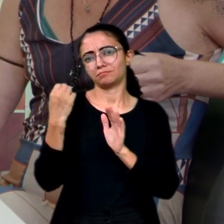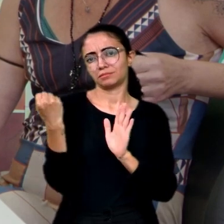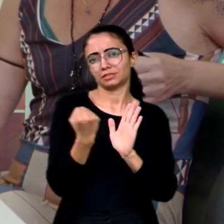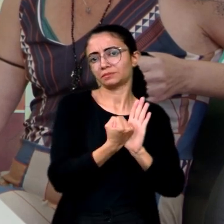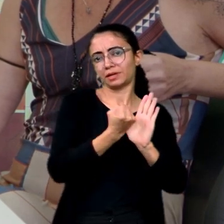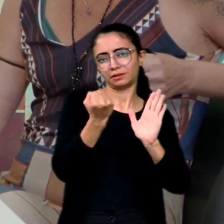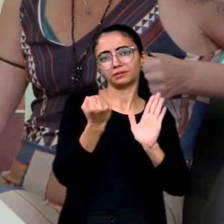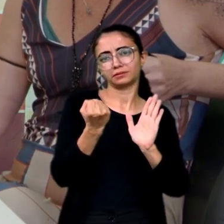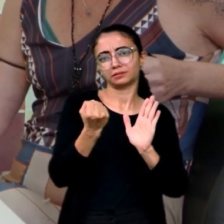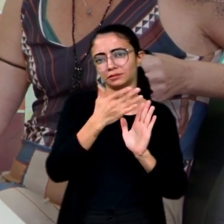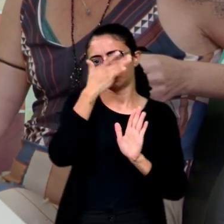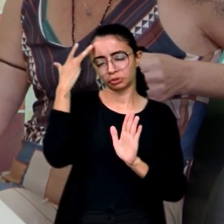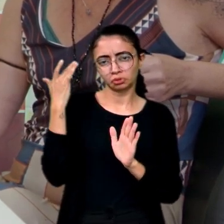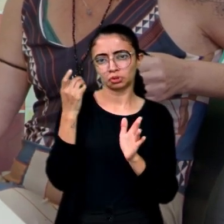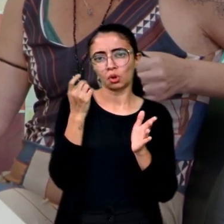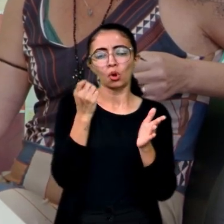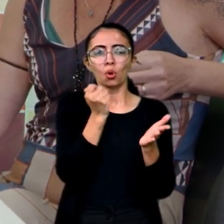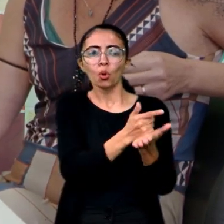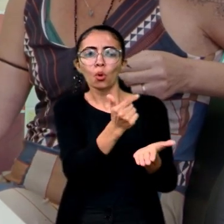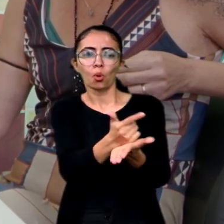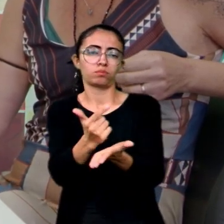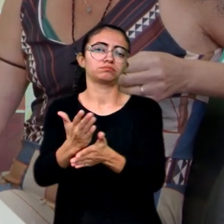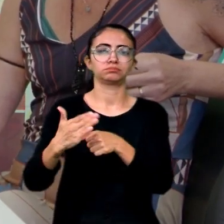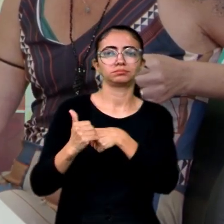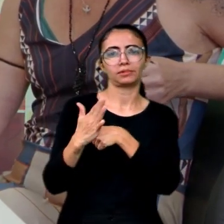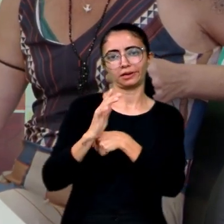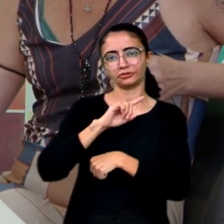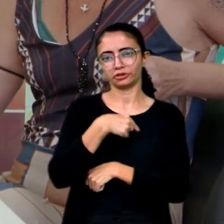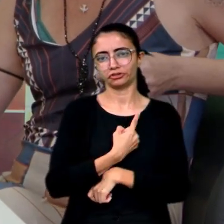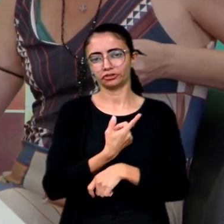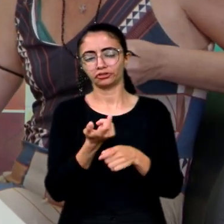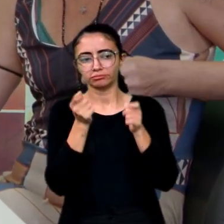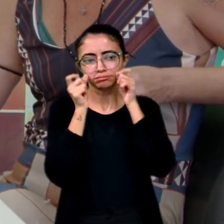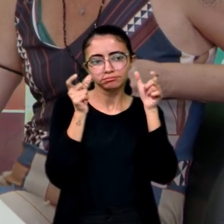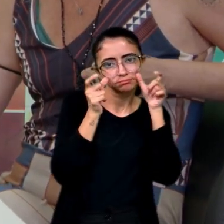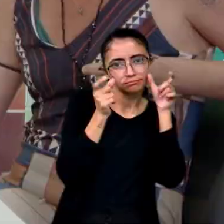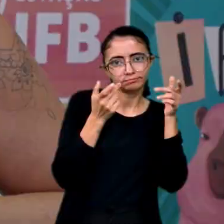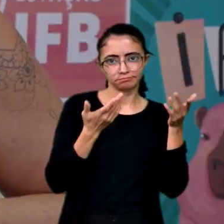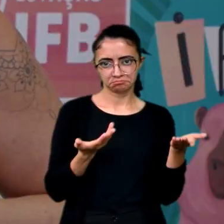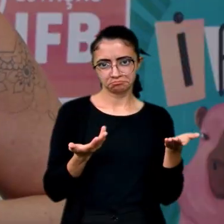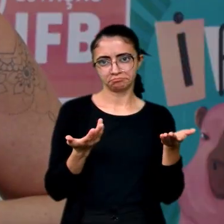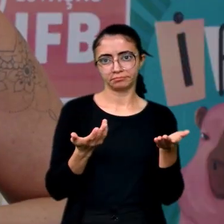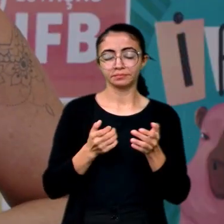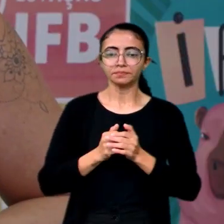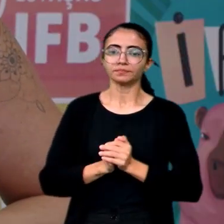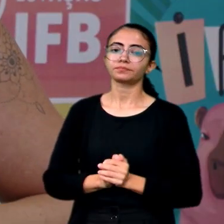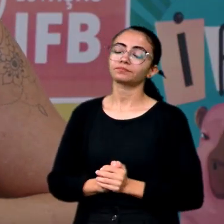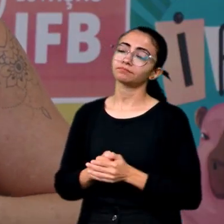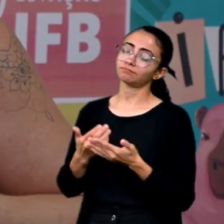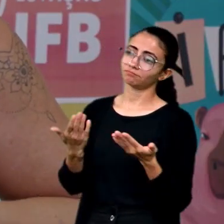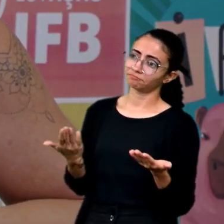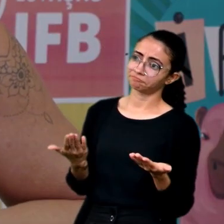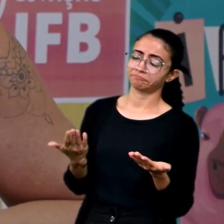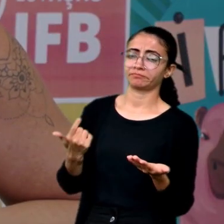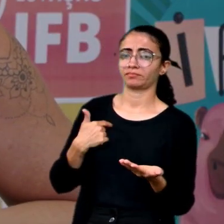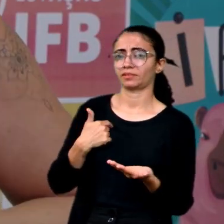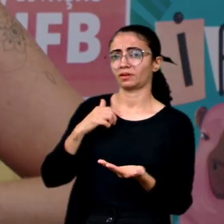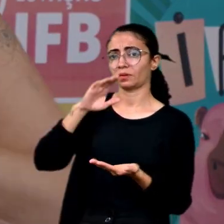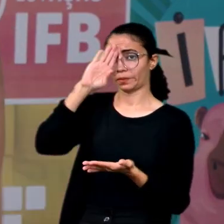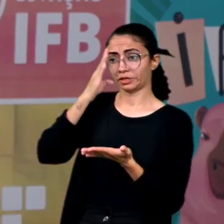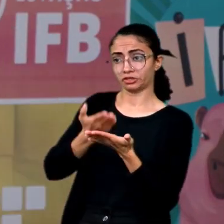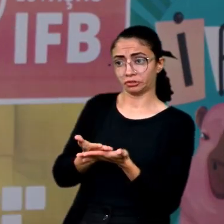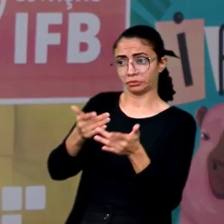Isso me parece ser algo real, assim. Não, eu também acredito que não, e muita coisa no Brasil,